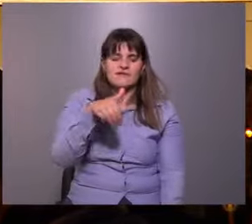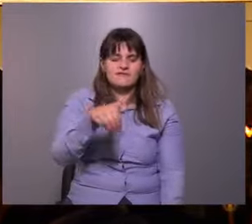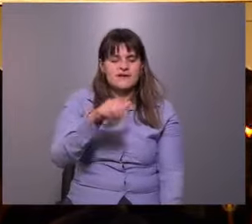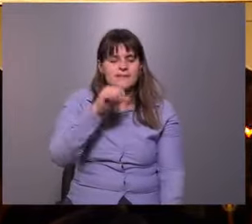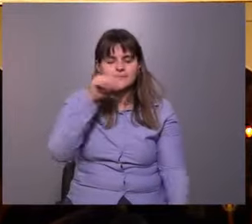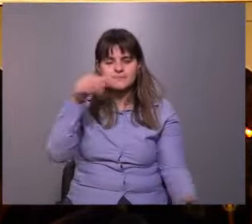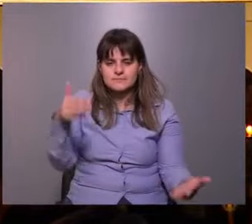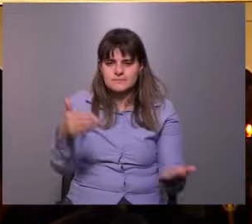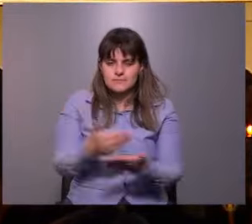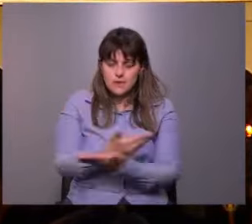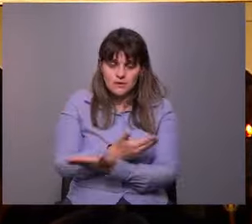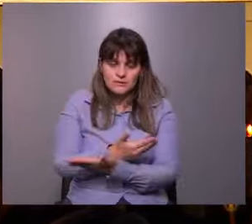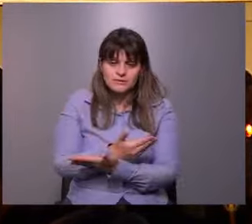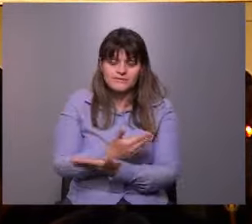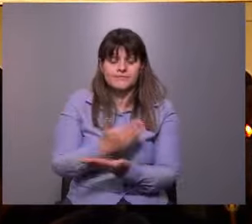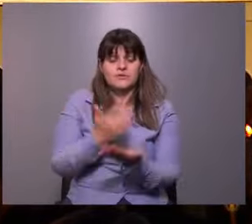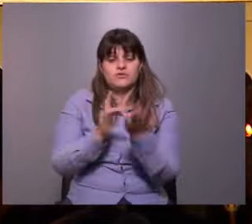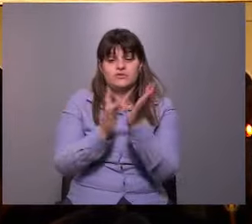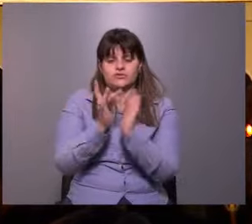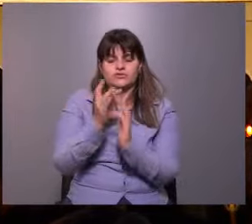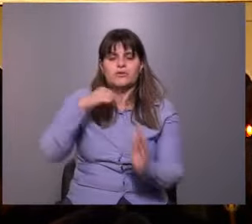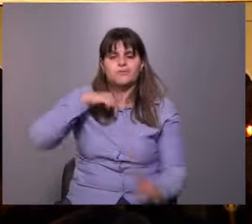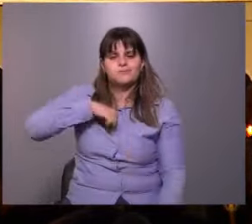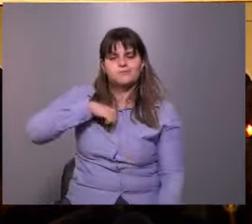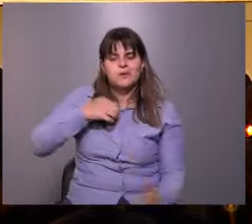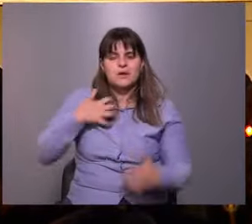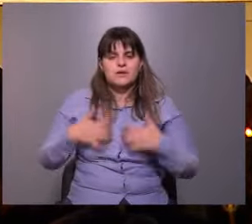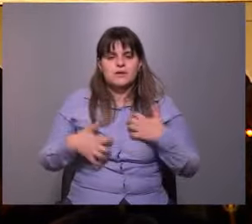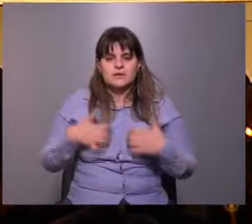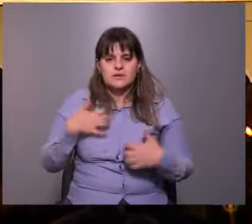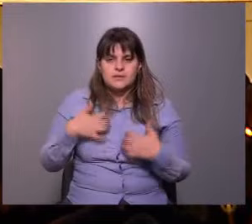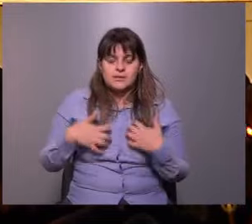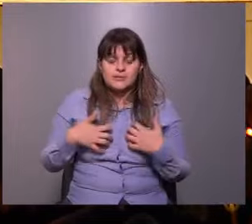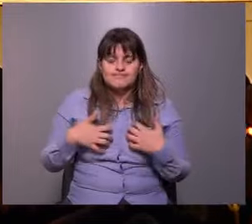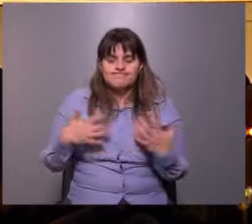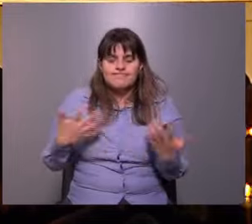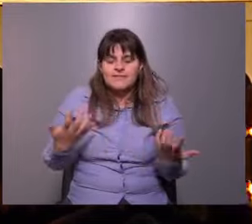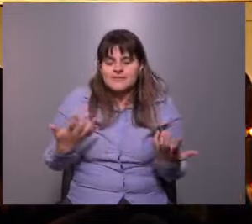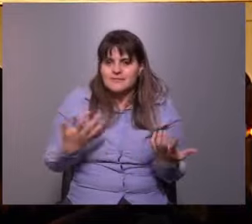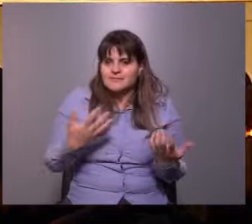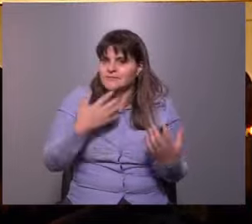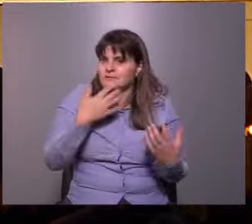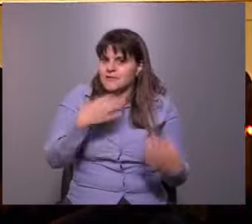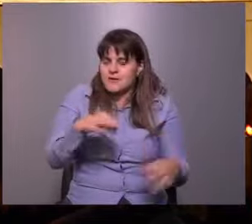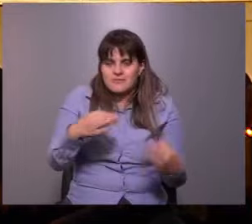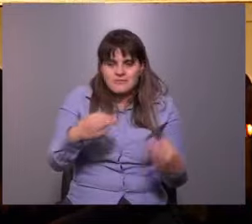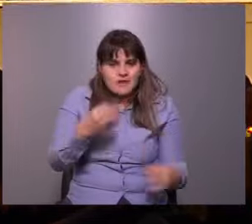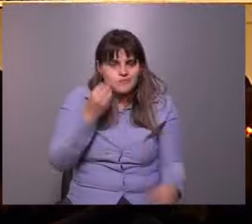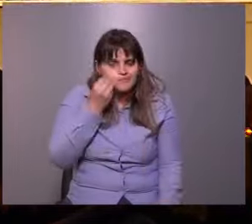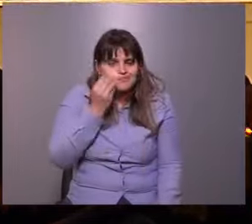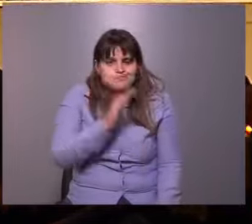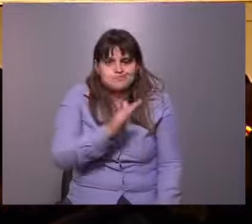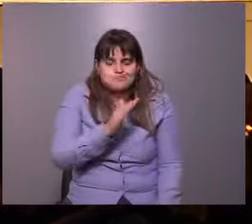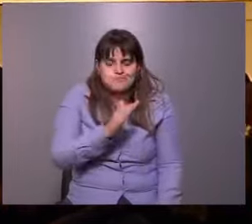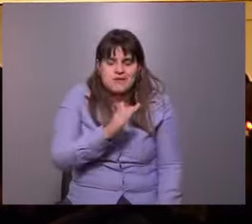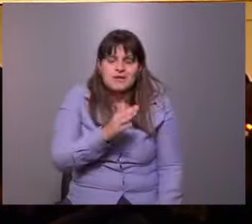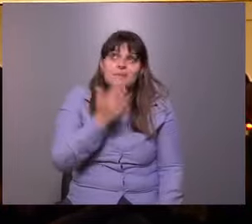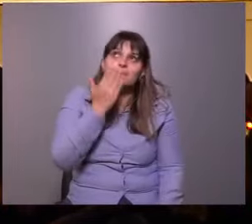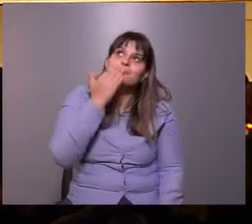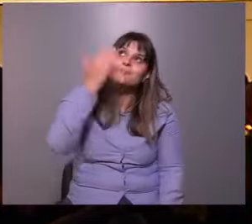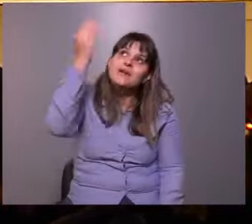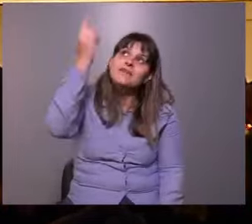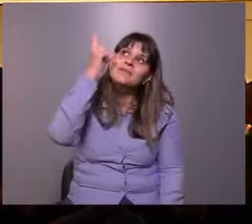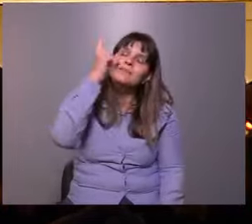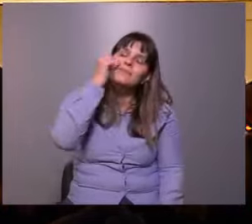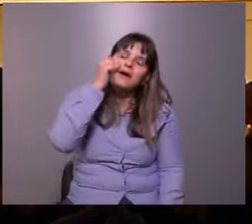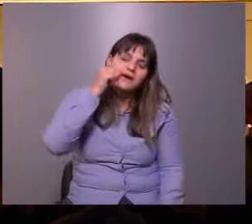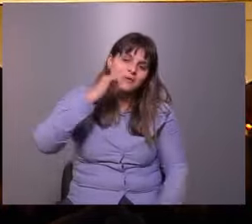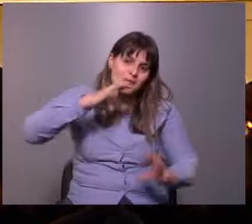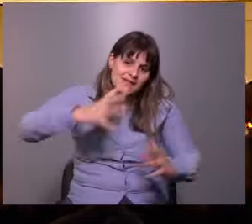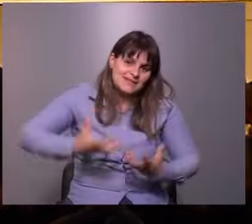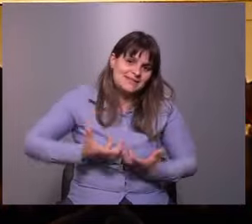entanto, não seja como eu quero, mas como tu queres.